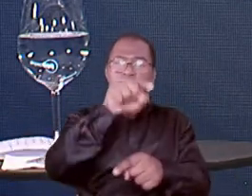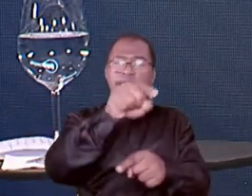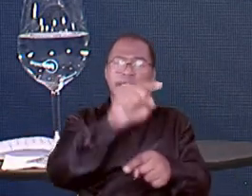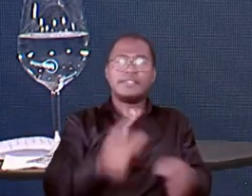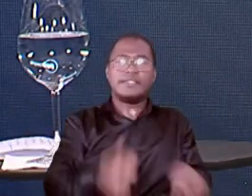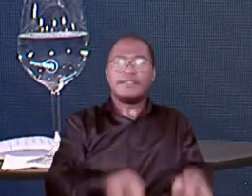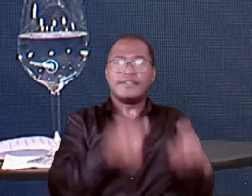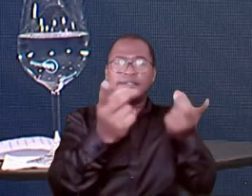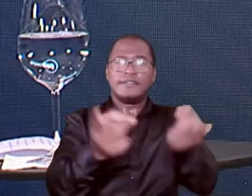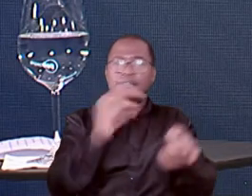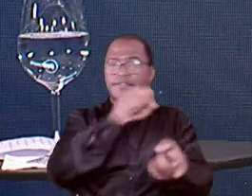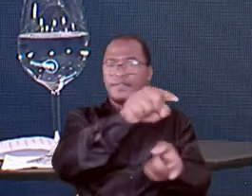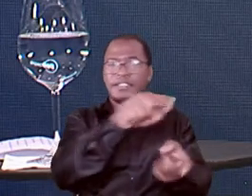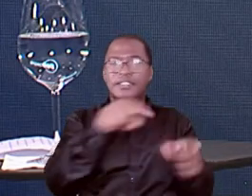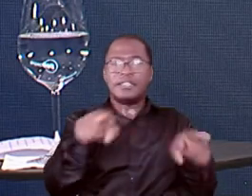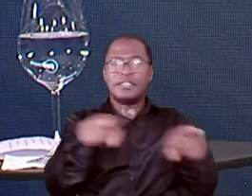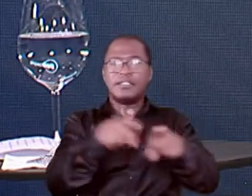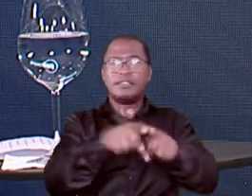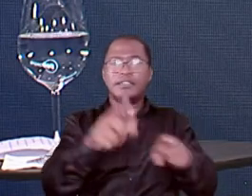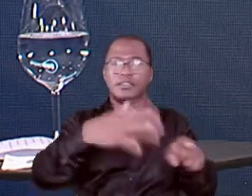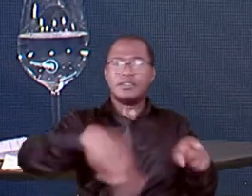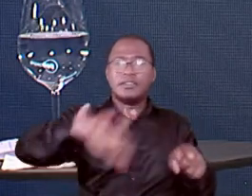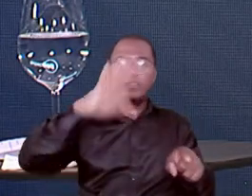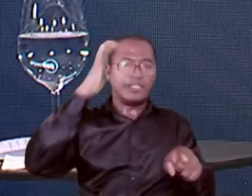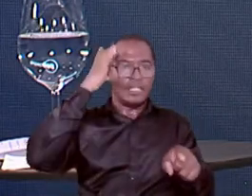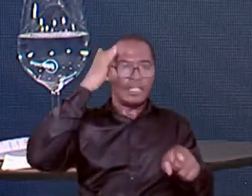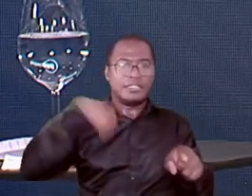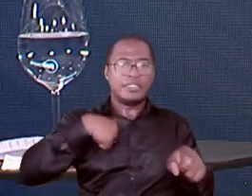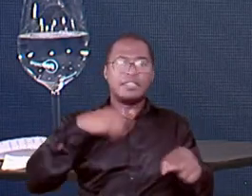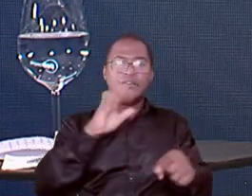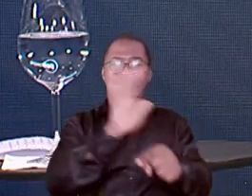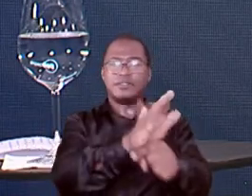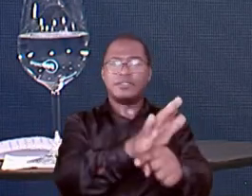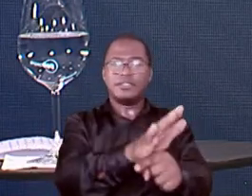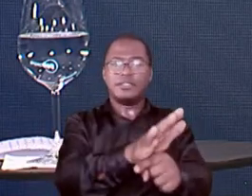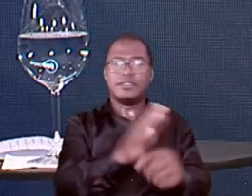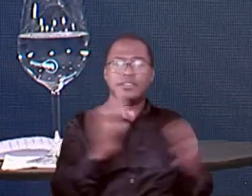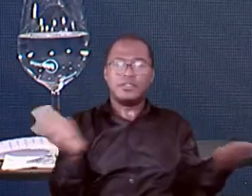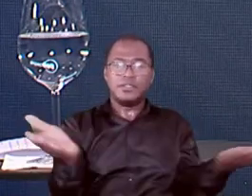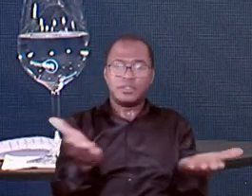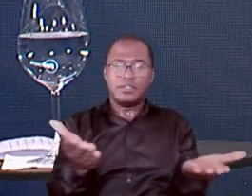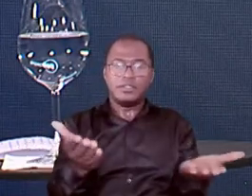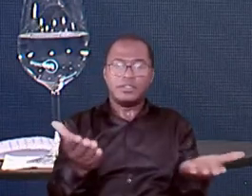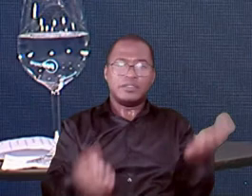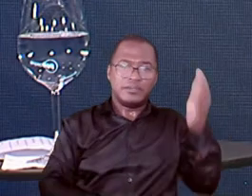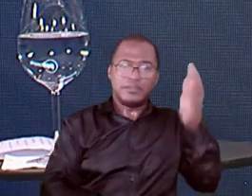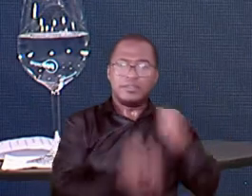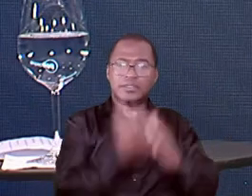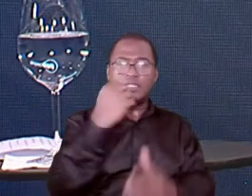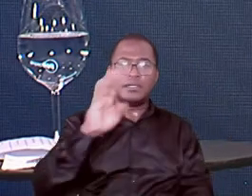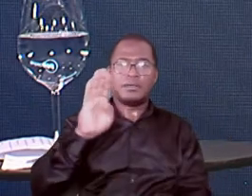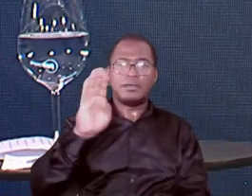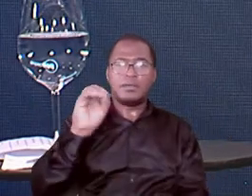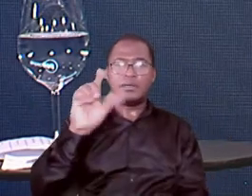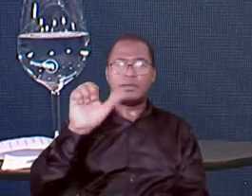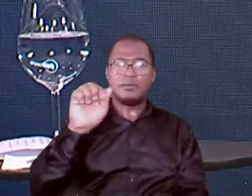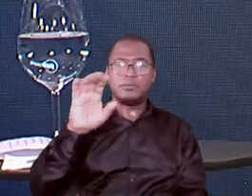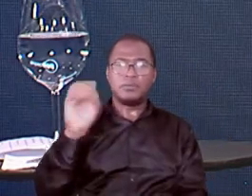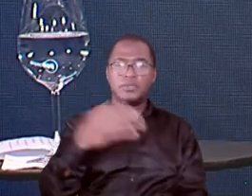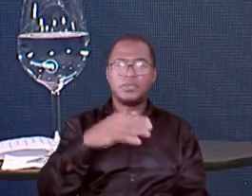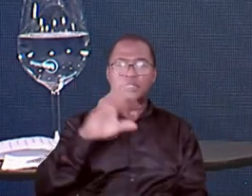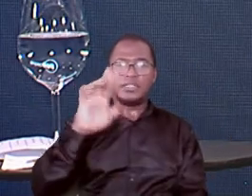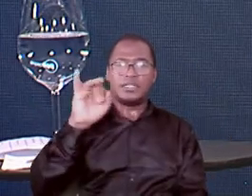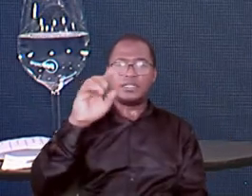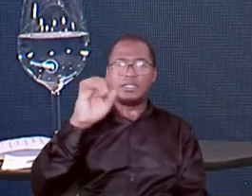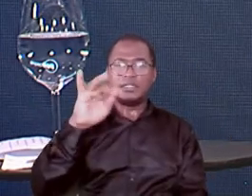eu brinco que vai ser a bolsa de Raildo brasileira você não vai fazer uma bolsa de Raildo com cri Tá certo você não vai fazer uma bolsa de raio só